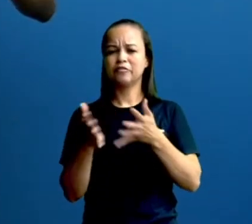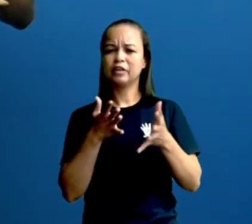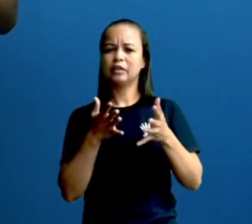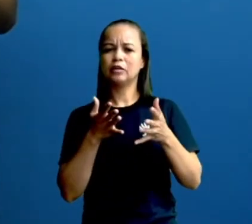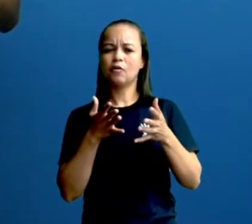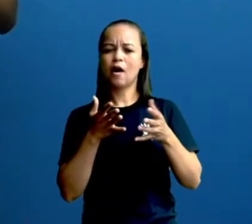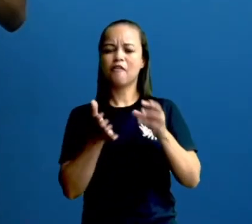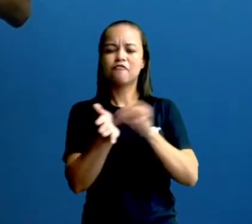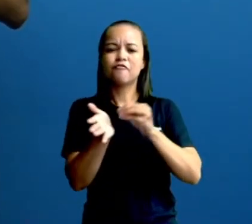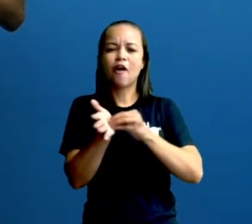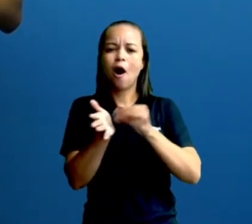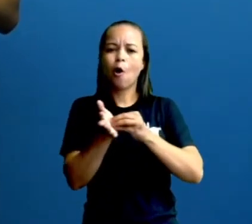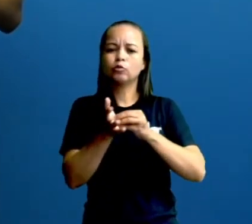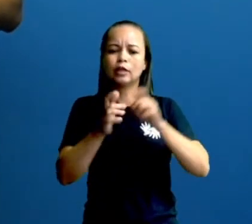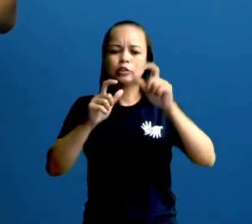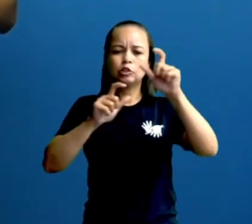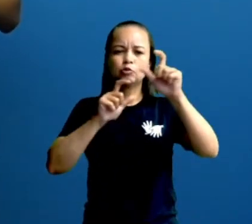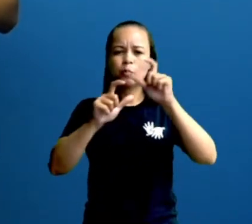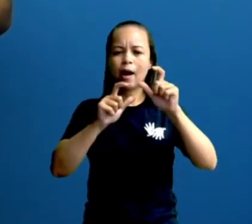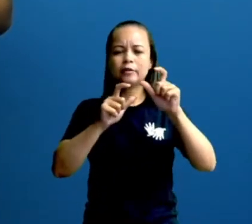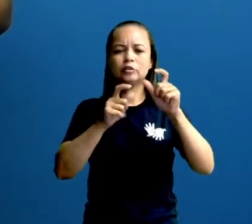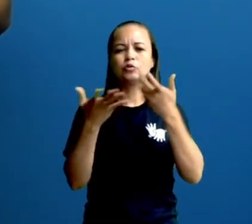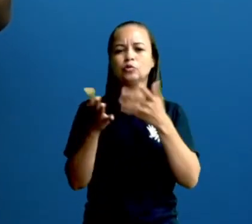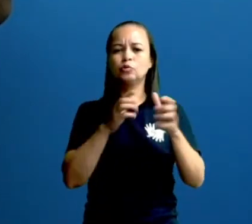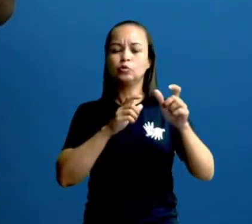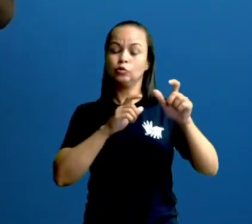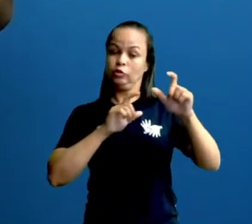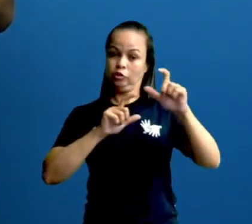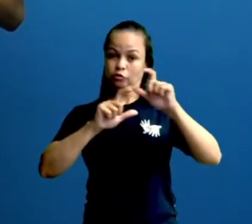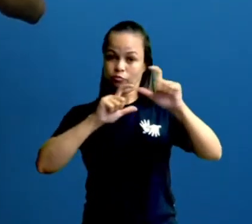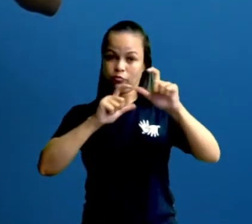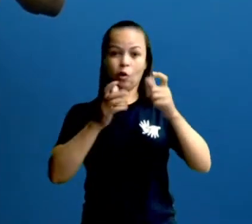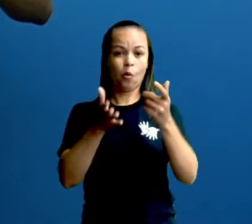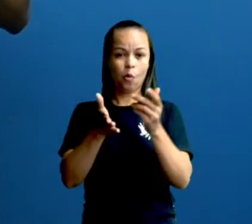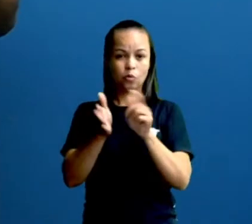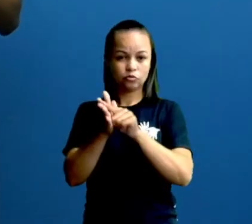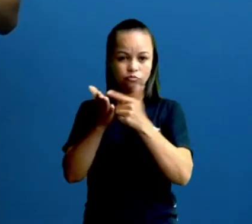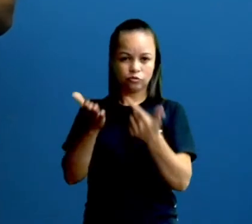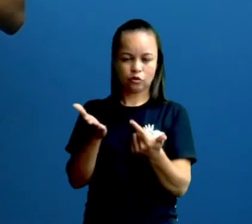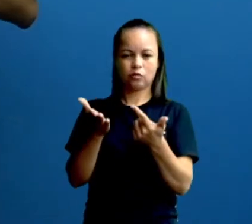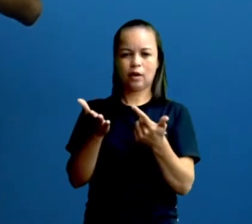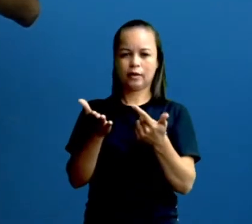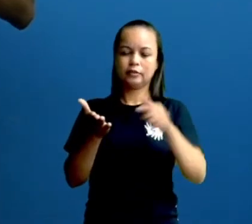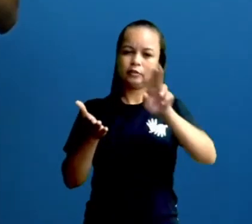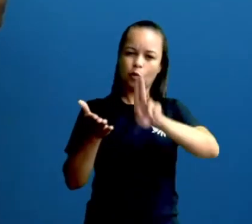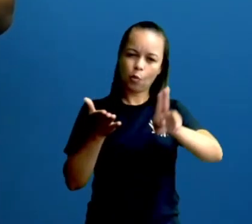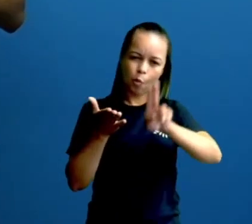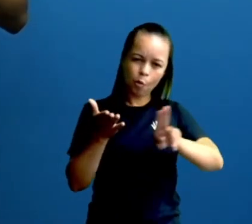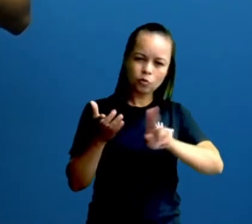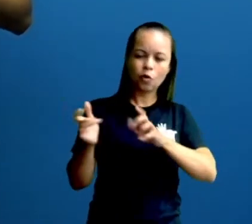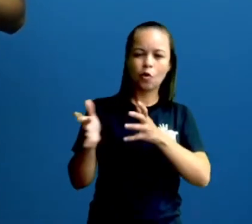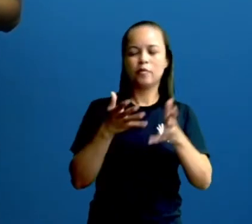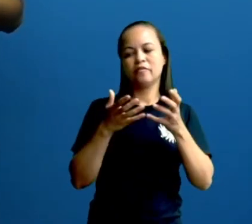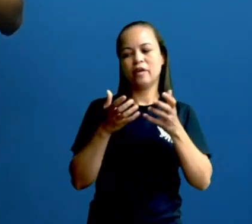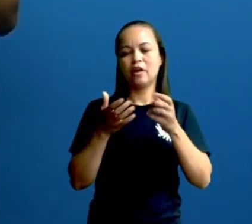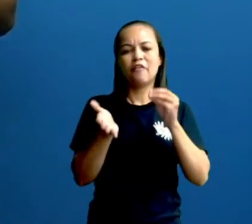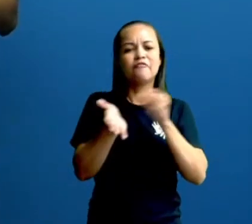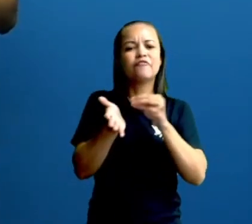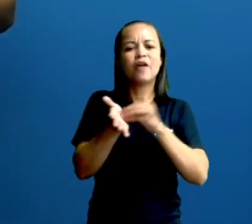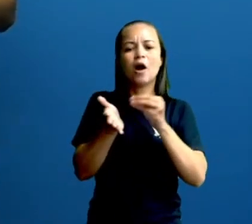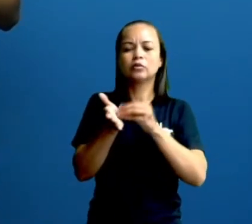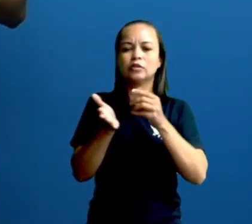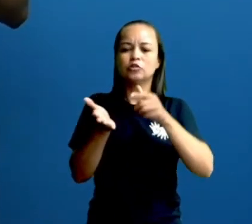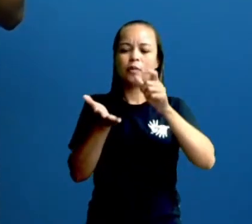jornais, lembra aí que o nome remete a recorte de jornais? Então, o nome veio a falta de espaço aí